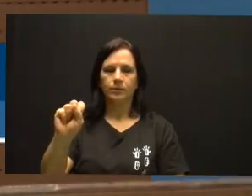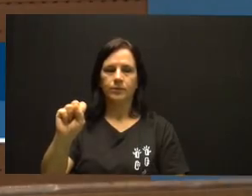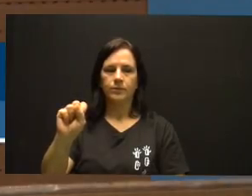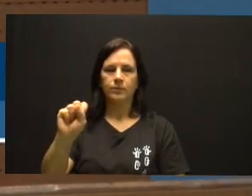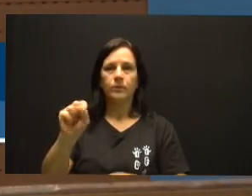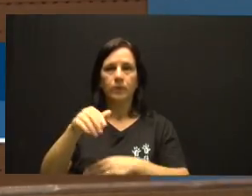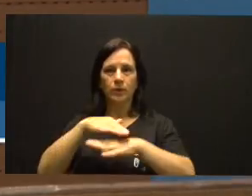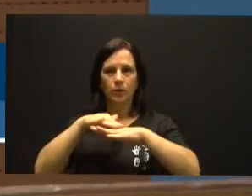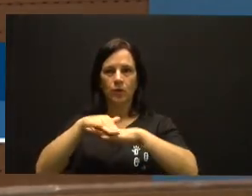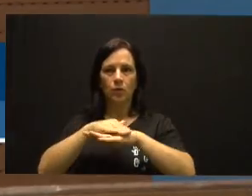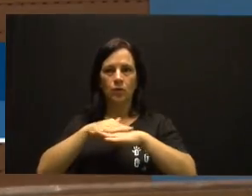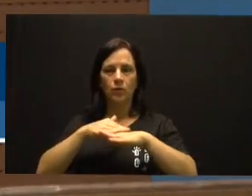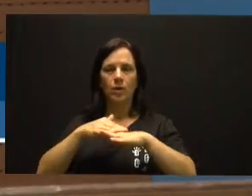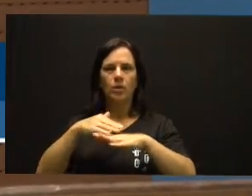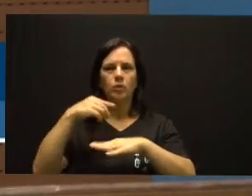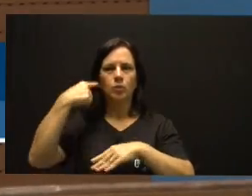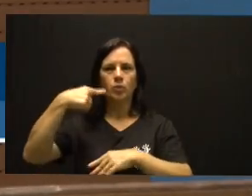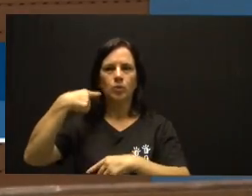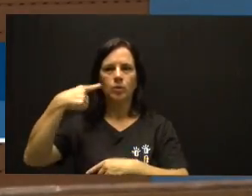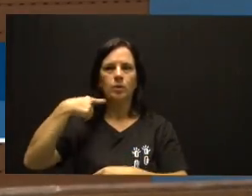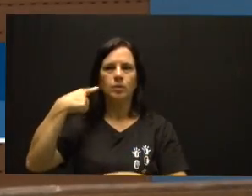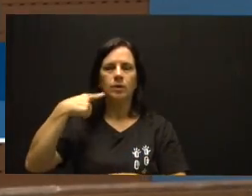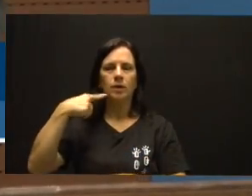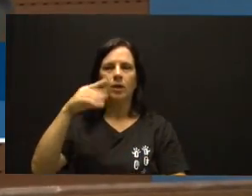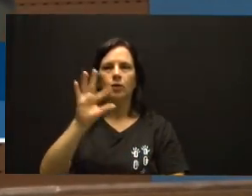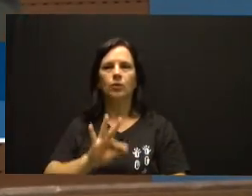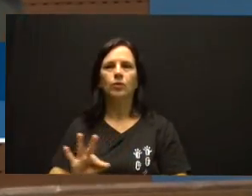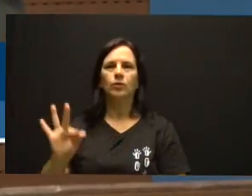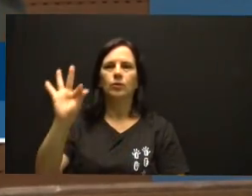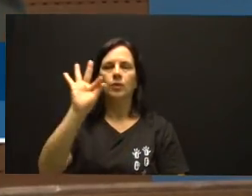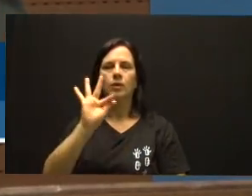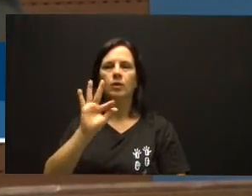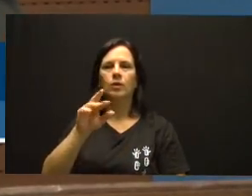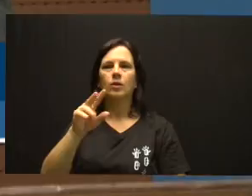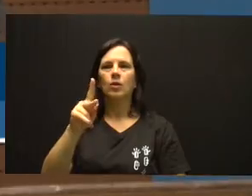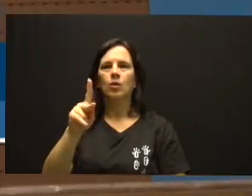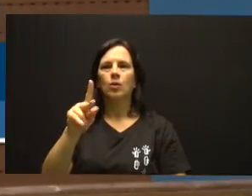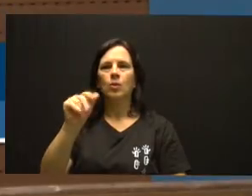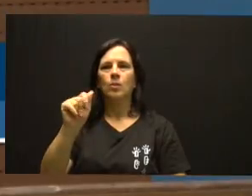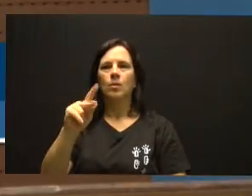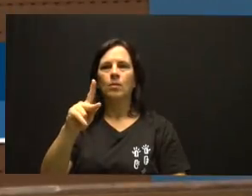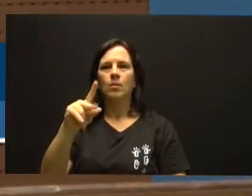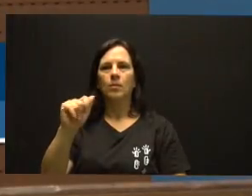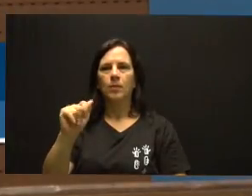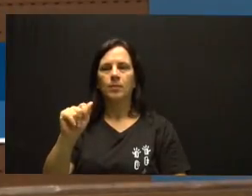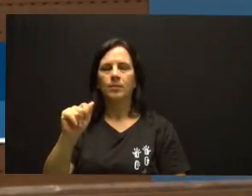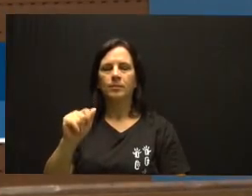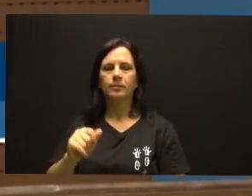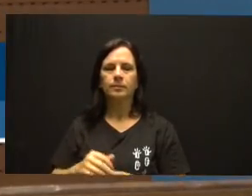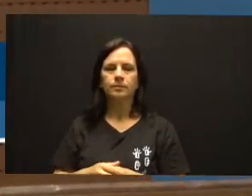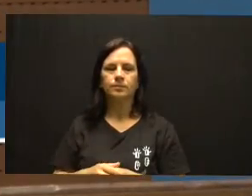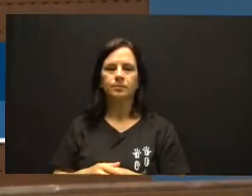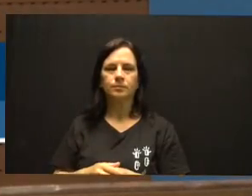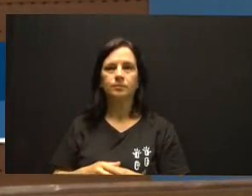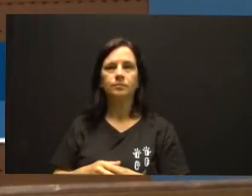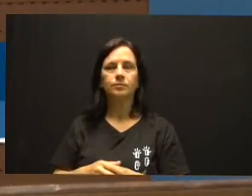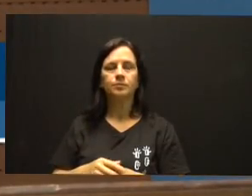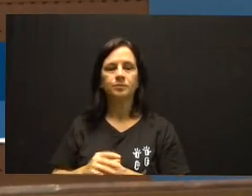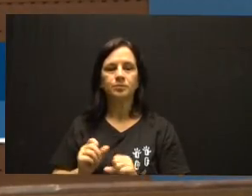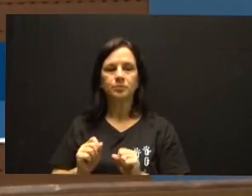em conversa com o deputado federal Papa, ele me explicou o seguinte: para ele poder